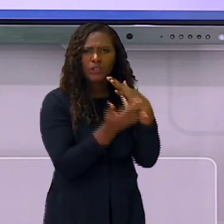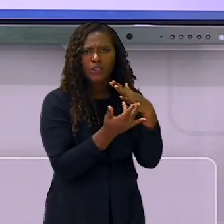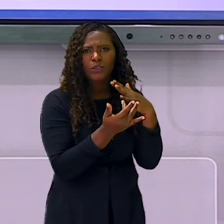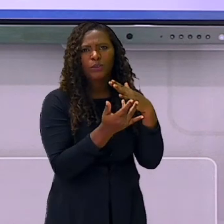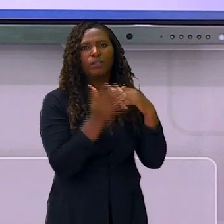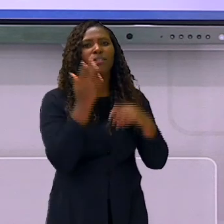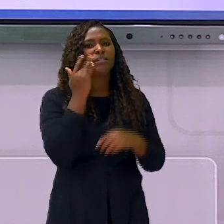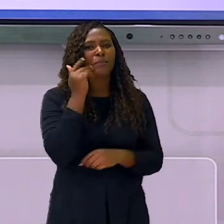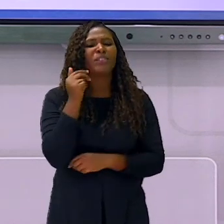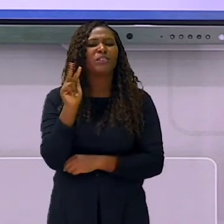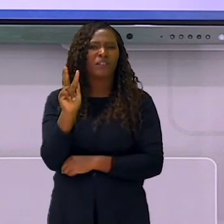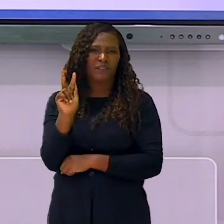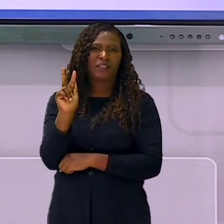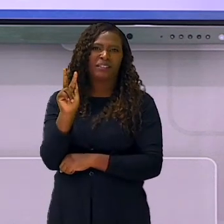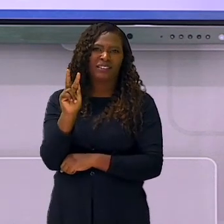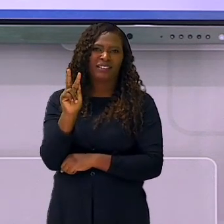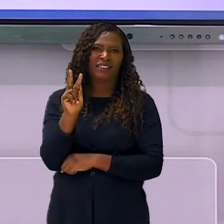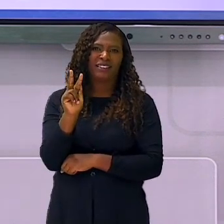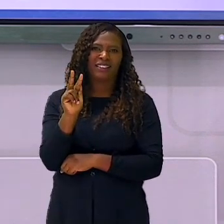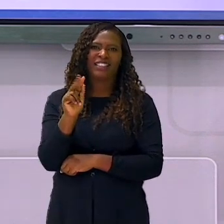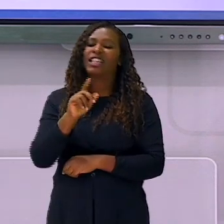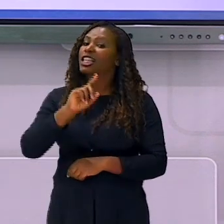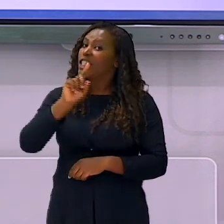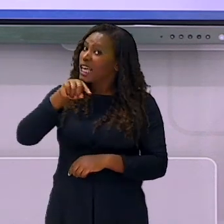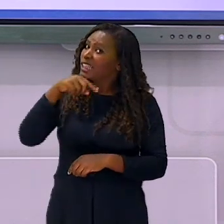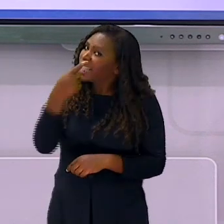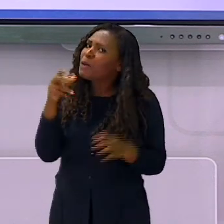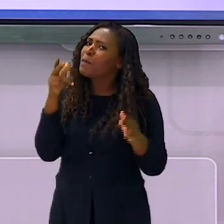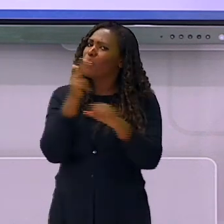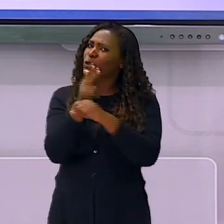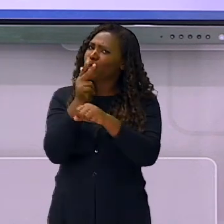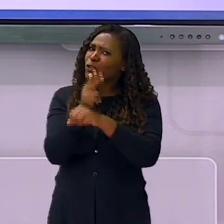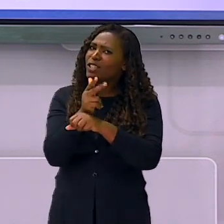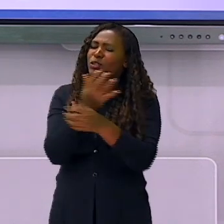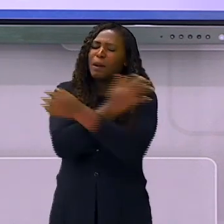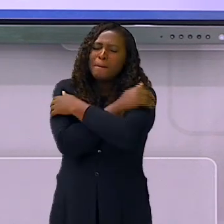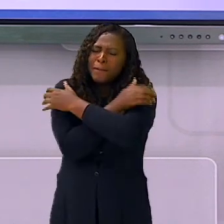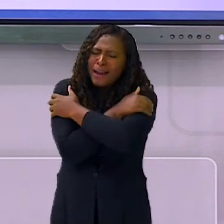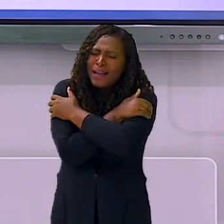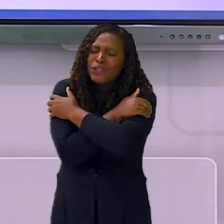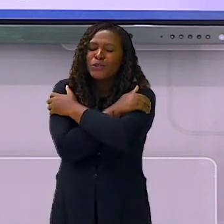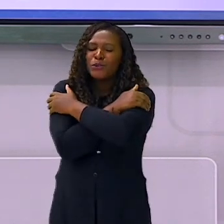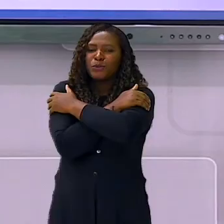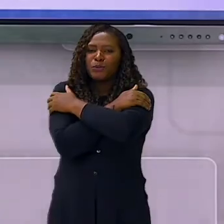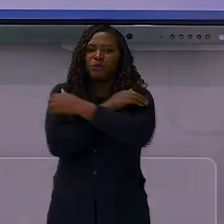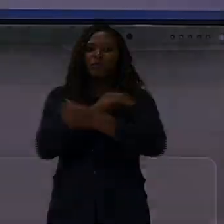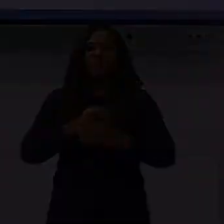sociais SMED-GV. Nos vemos no próximo vídeo. Um grande abraço!